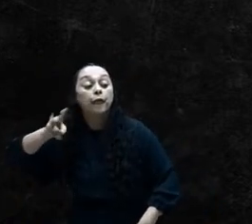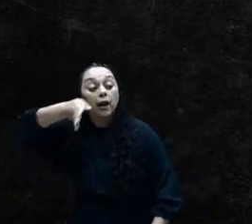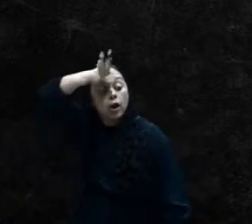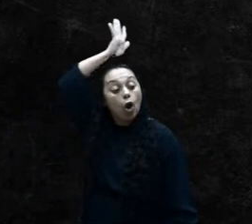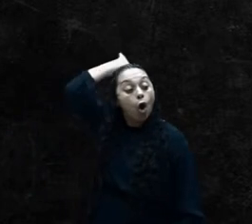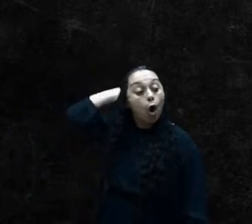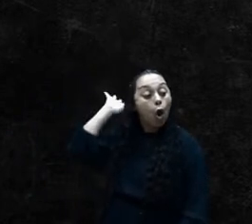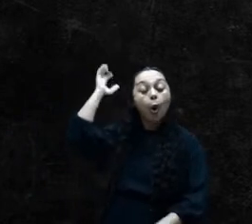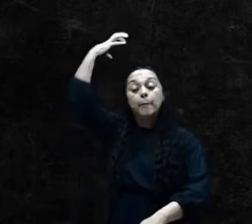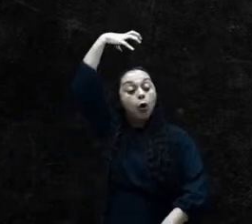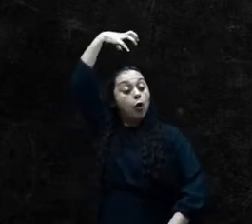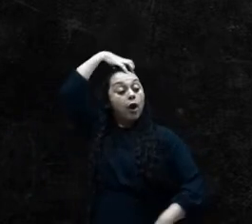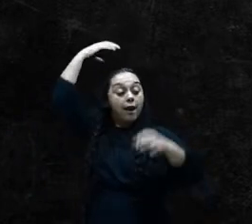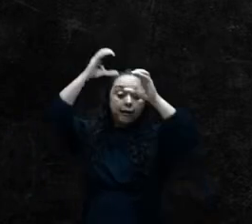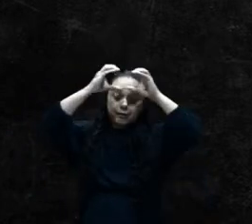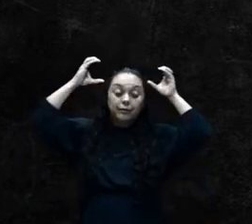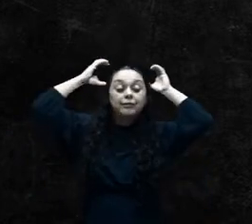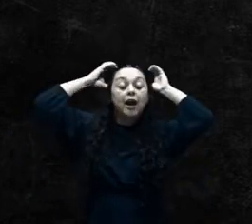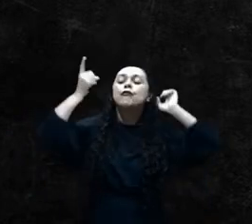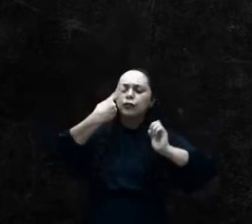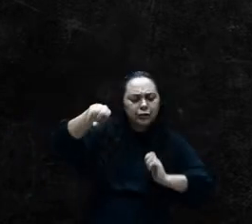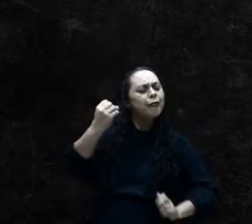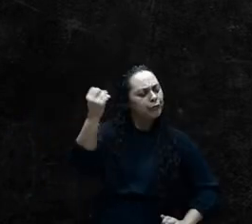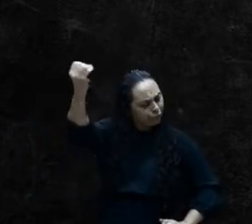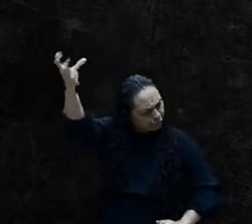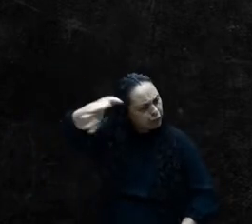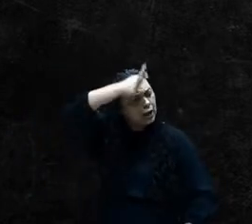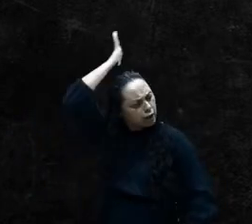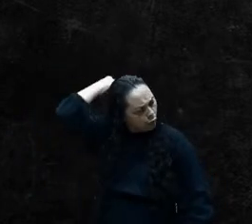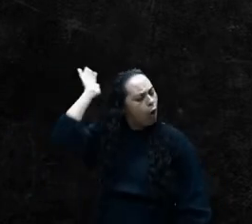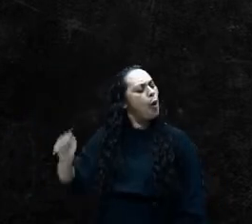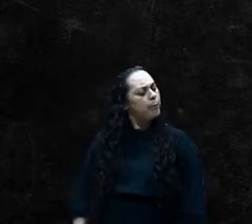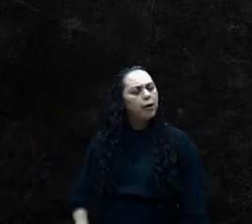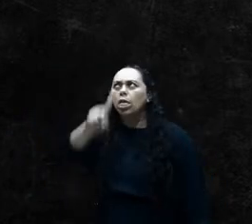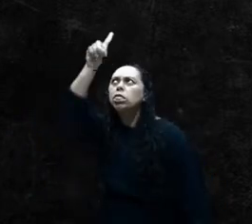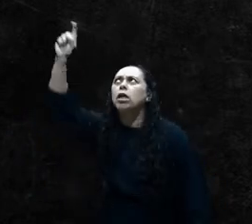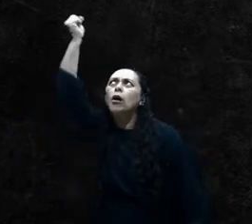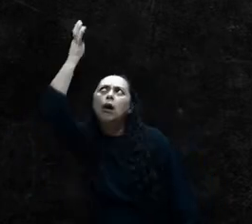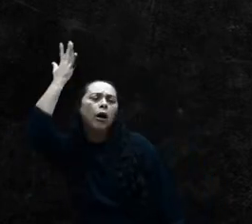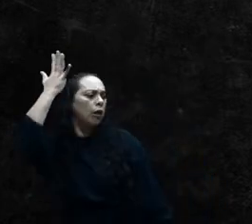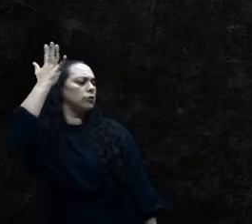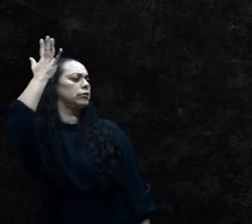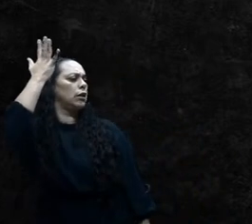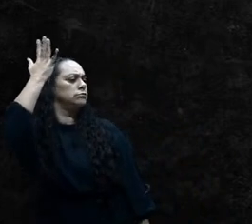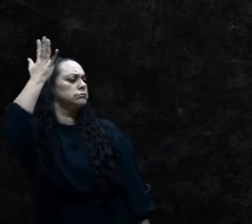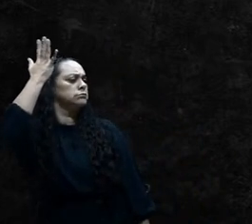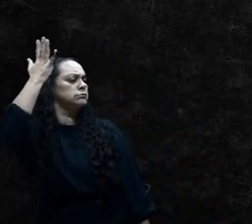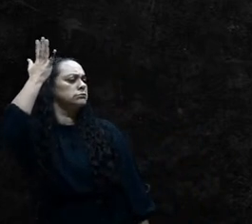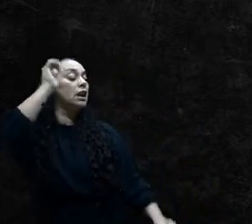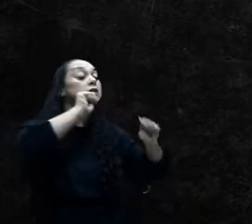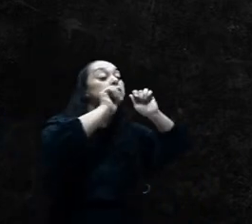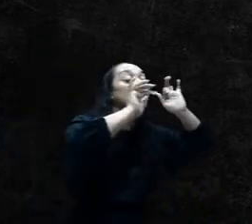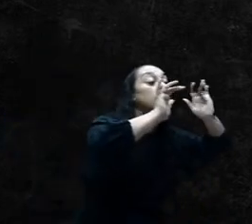em Roma e Eis que Deus por sua graça lhe deu todos